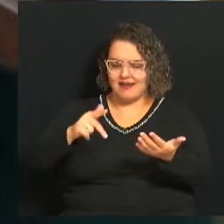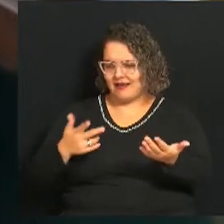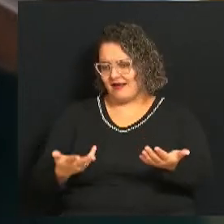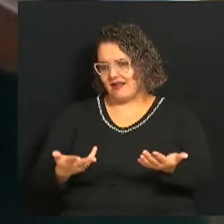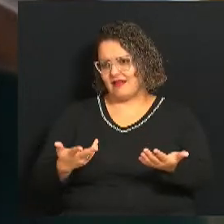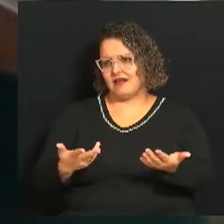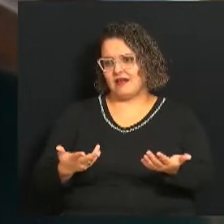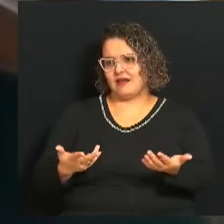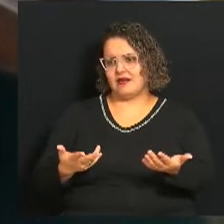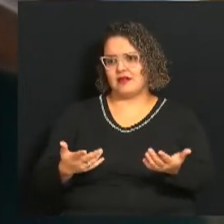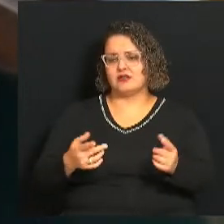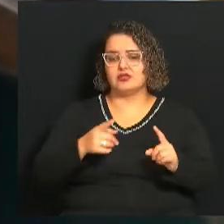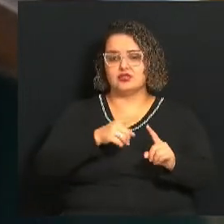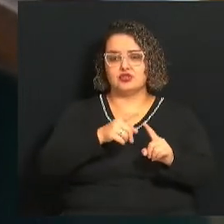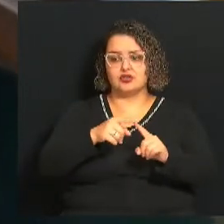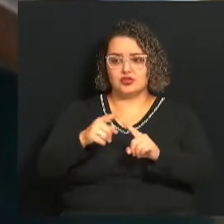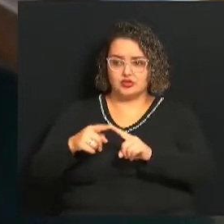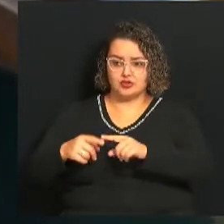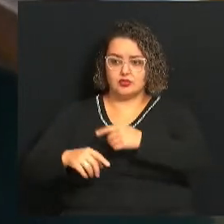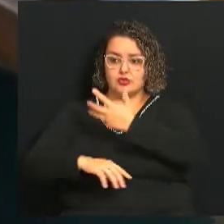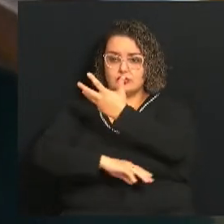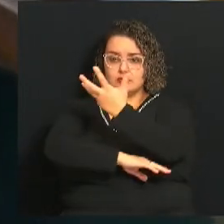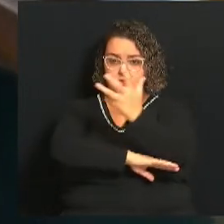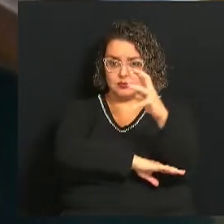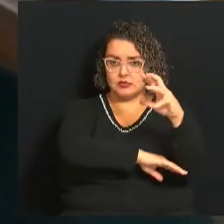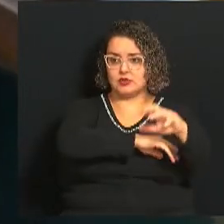de espécies de árvores